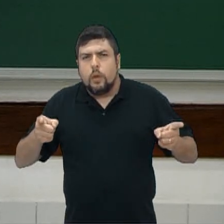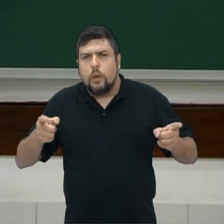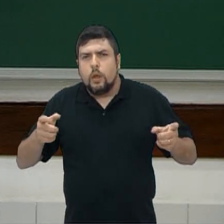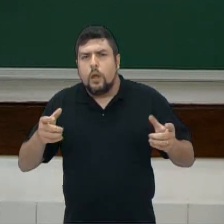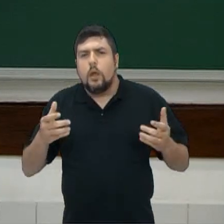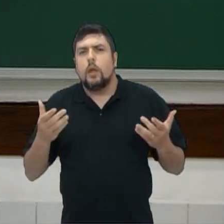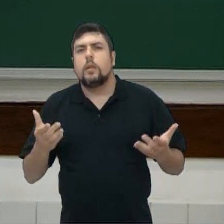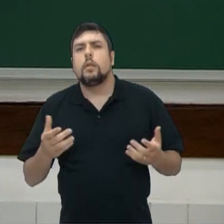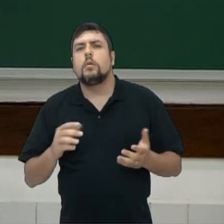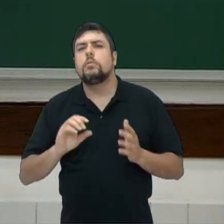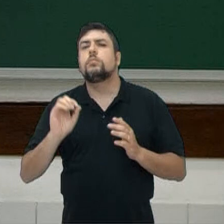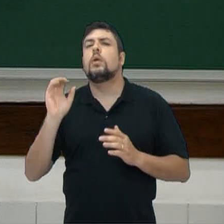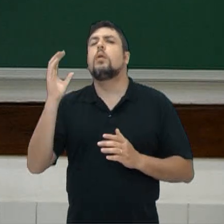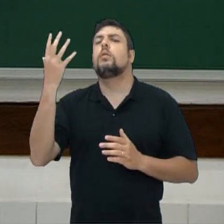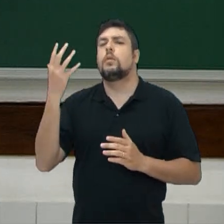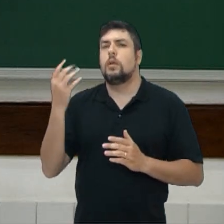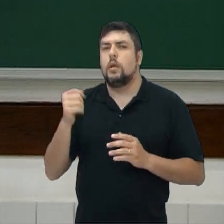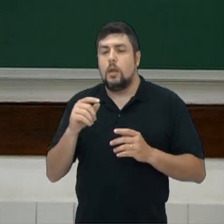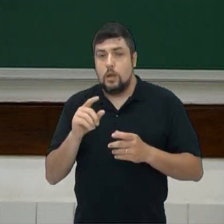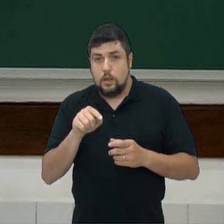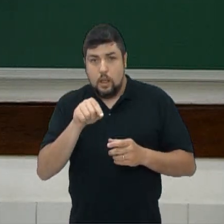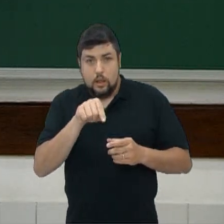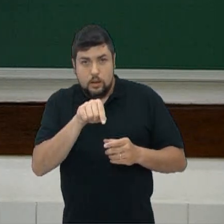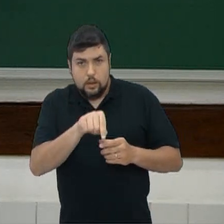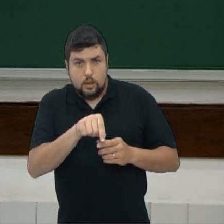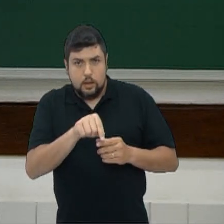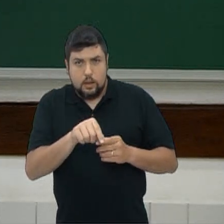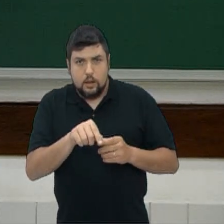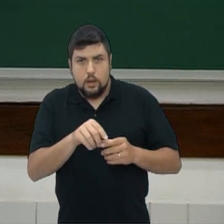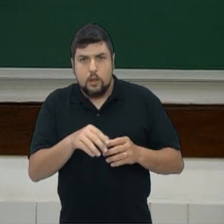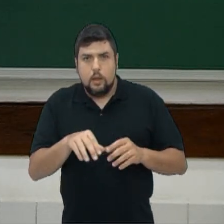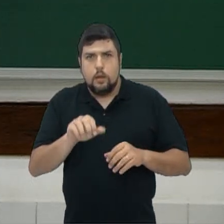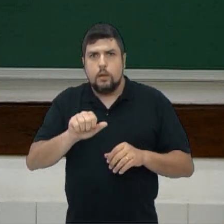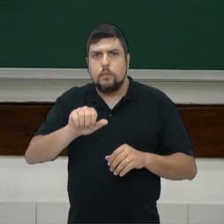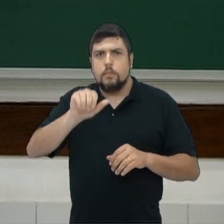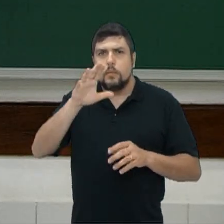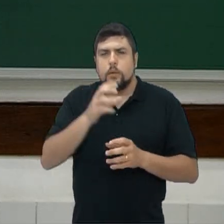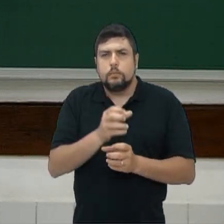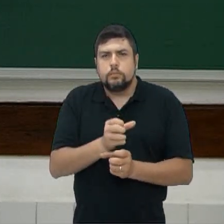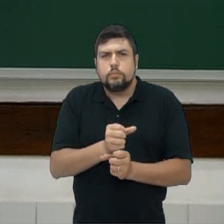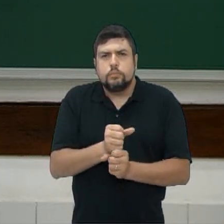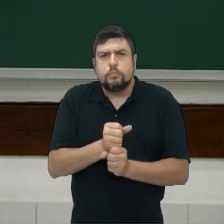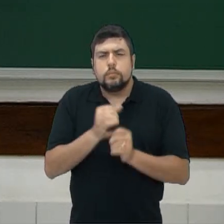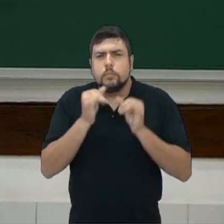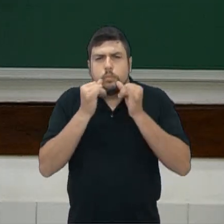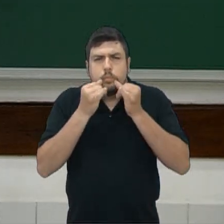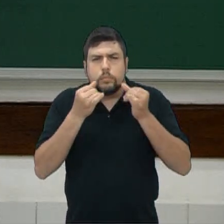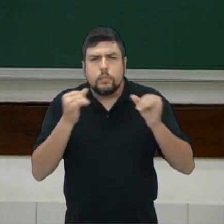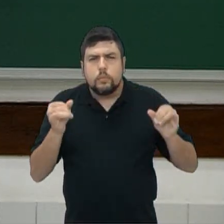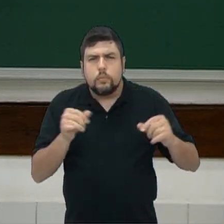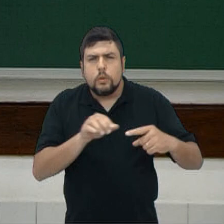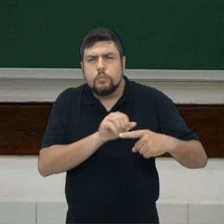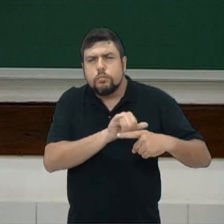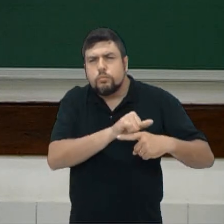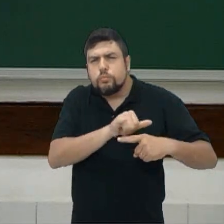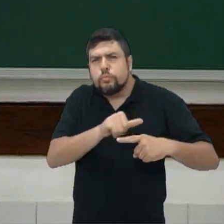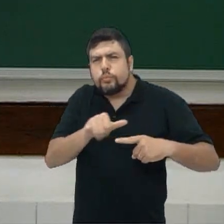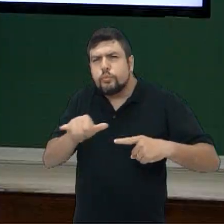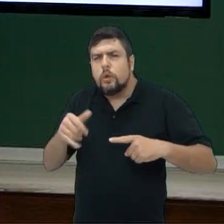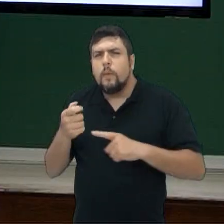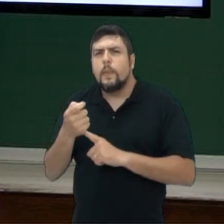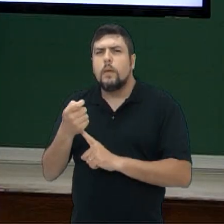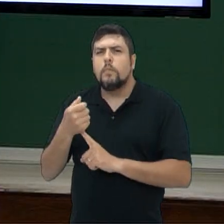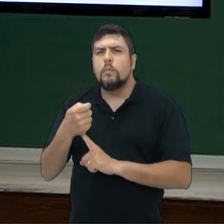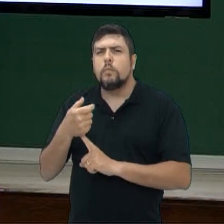dele, maior será a resistência à passagem de corrente elétrica. Por que que isso